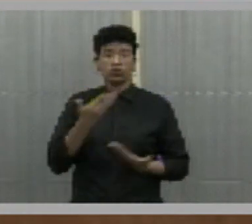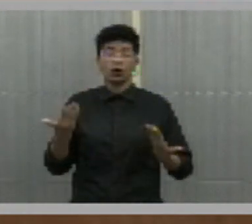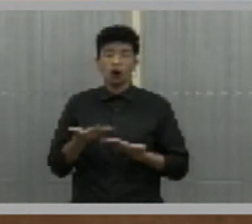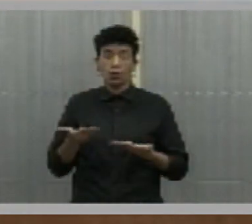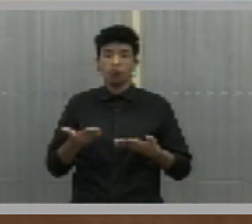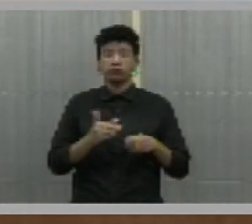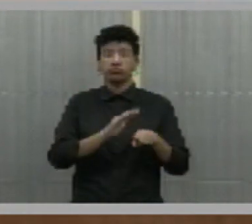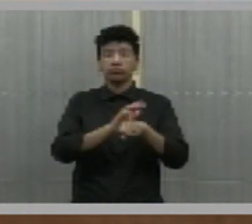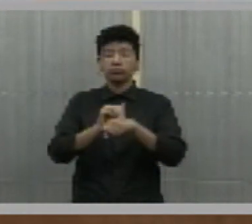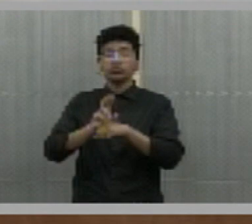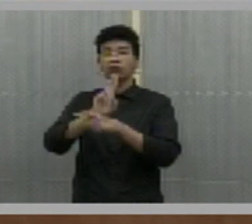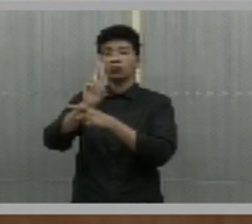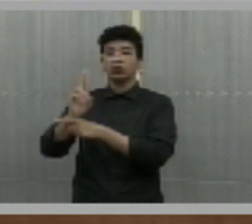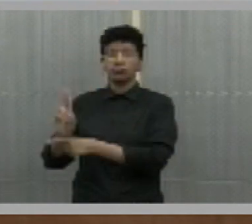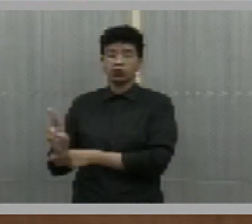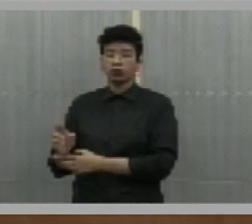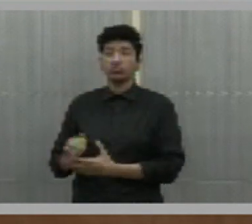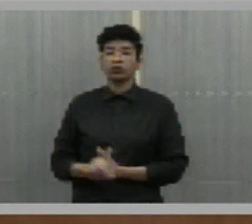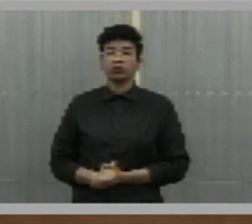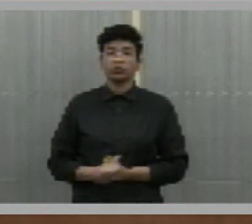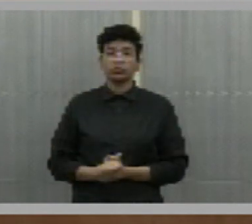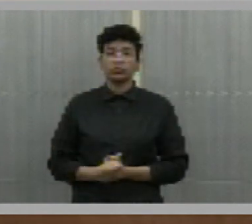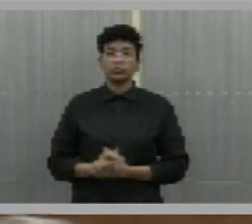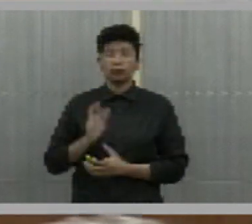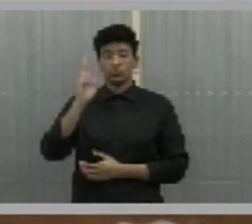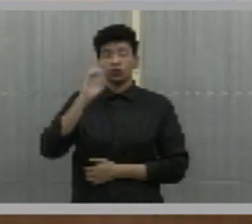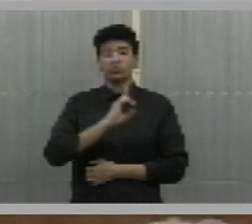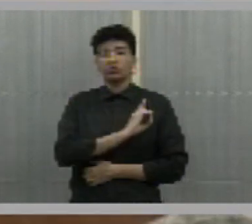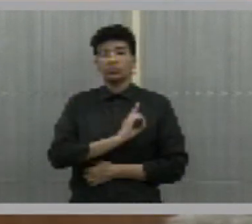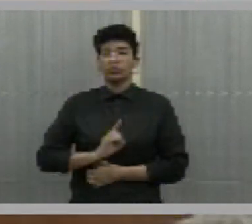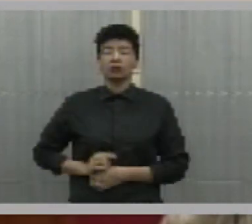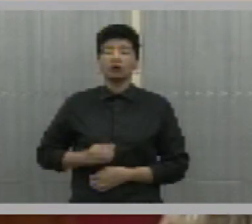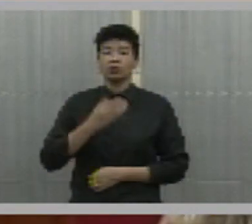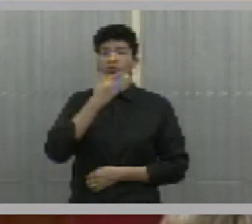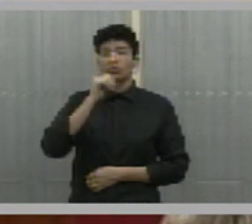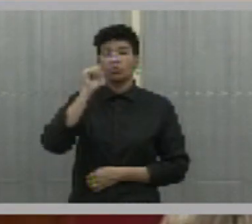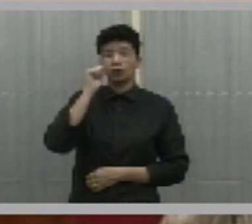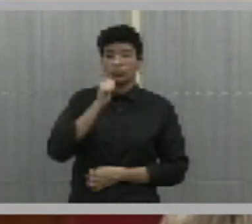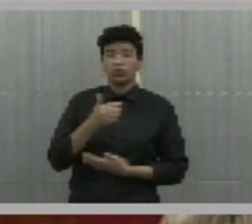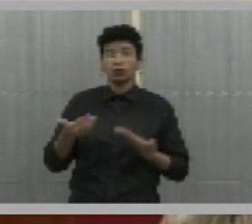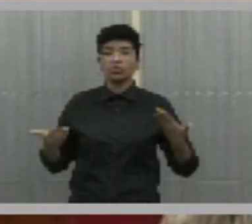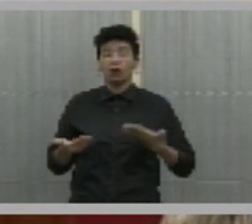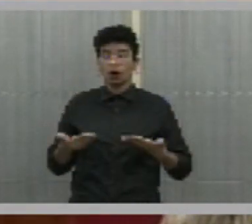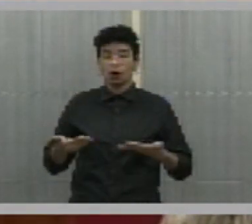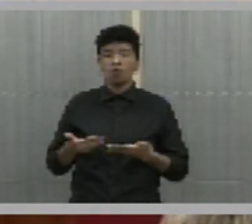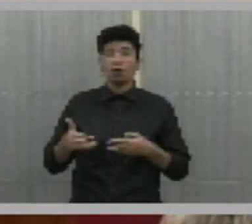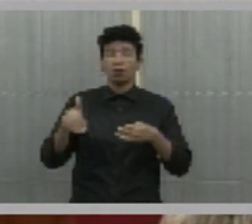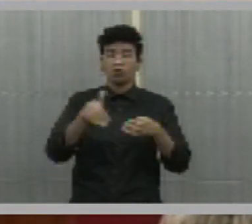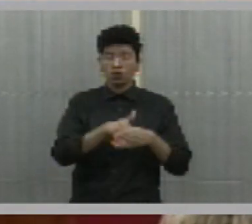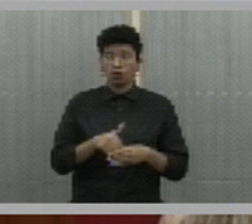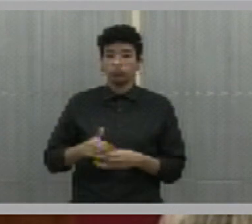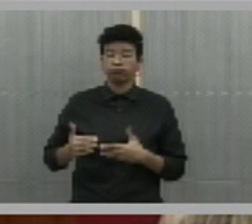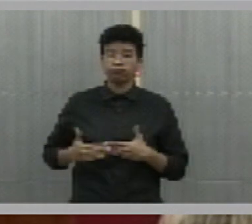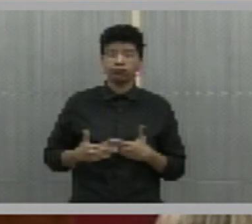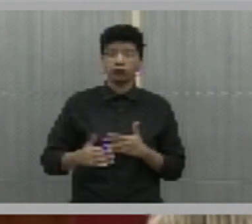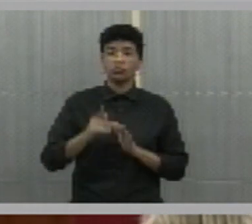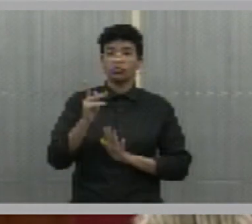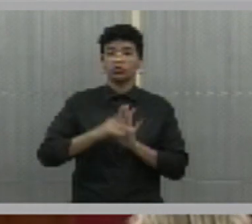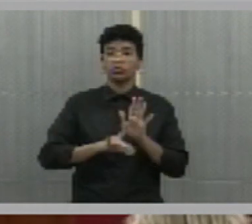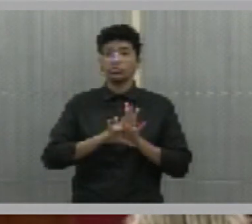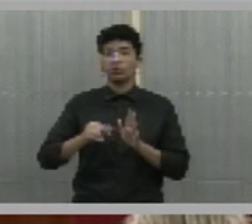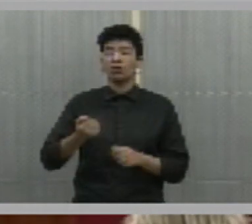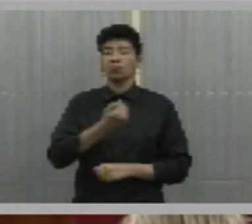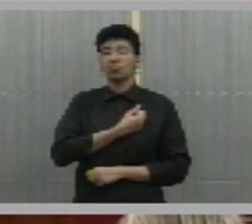à votação nominal. Senhores deputados, senhoras deputadas, passaremos a votar agora o Projeto de Lei